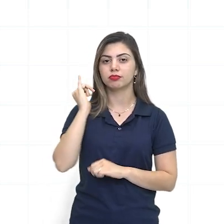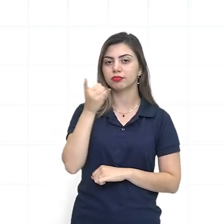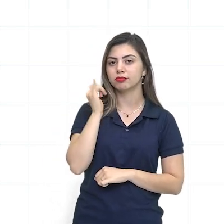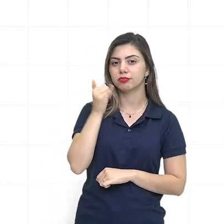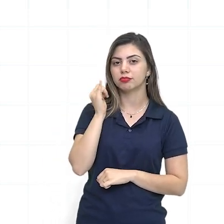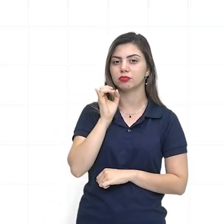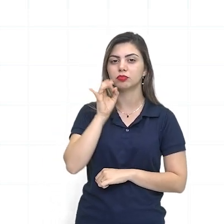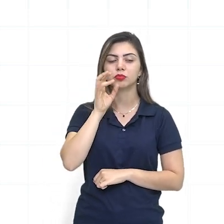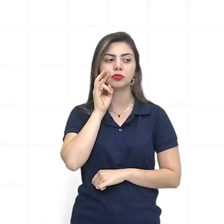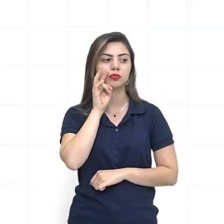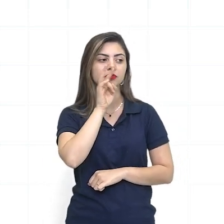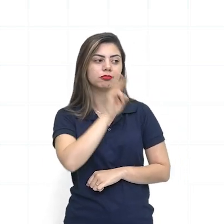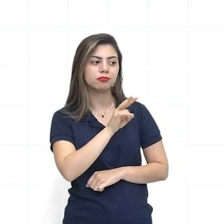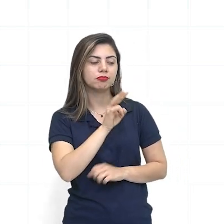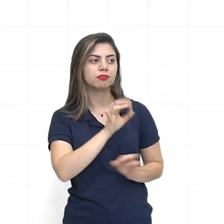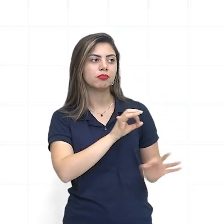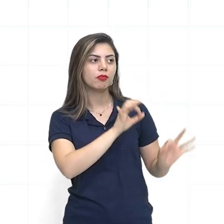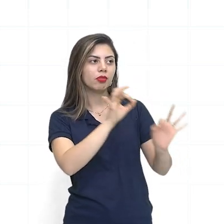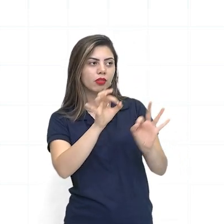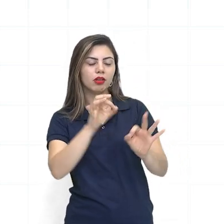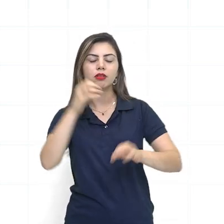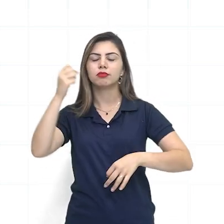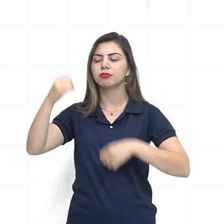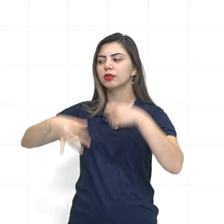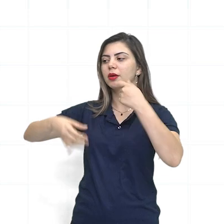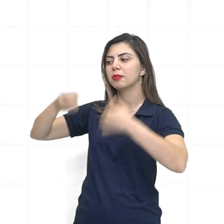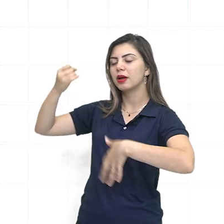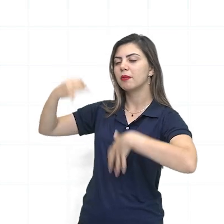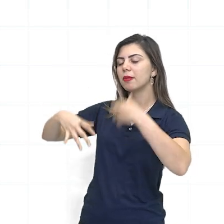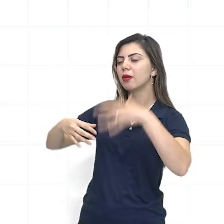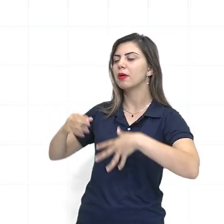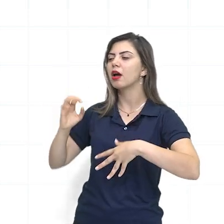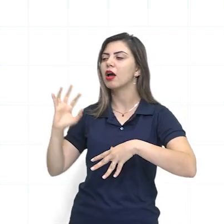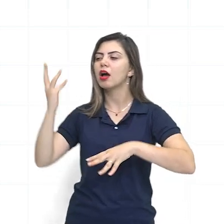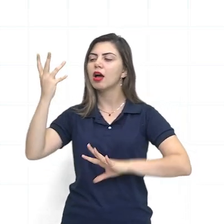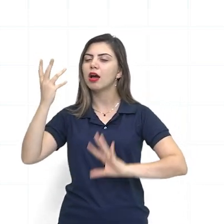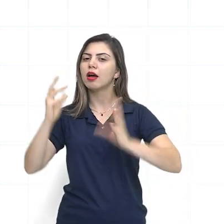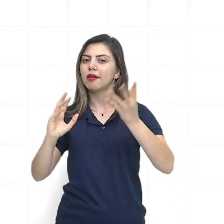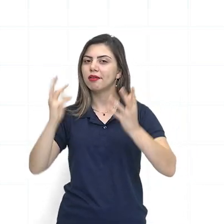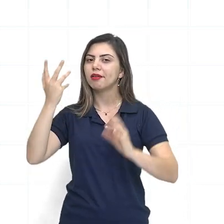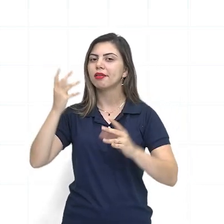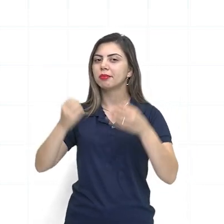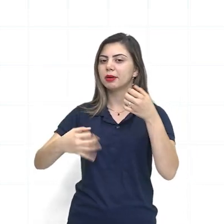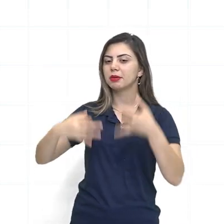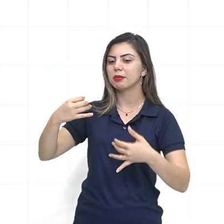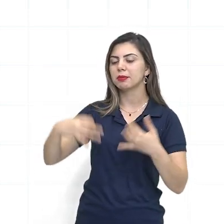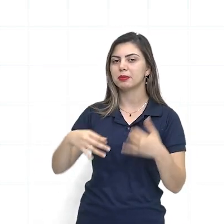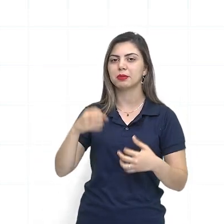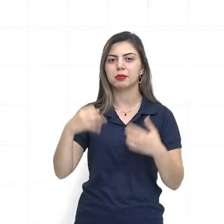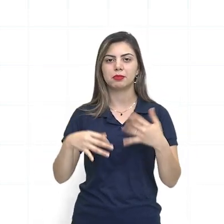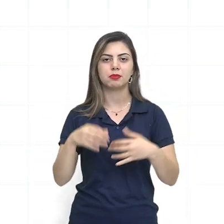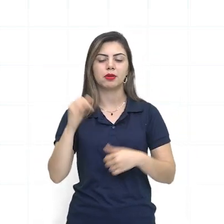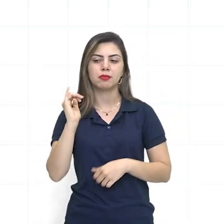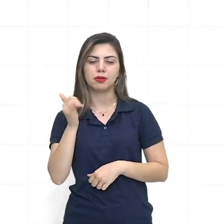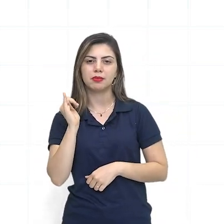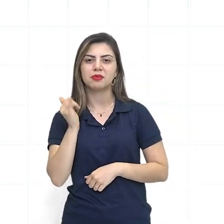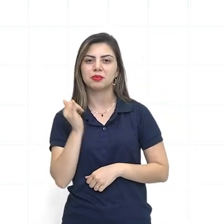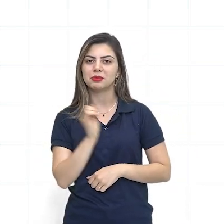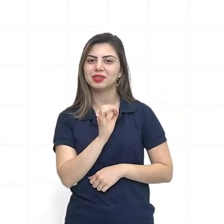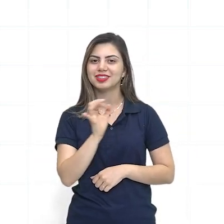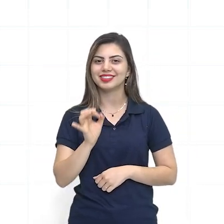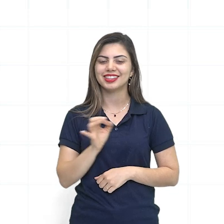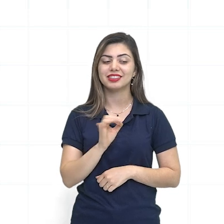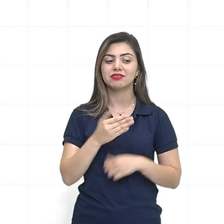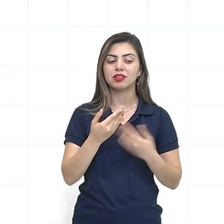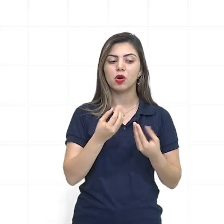observador é aquele que apenas conta a história. Ele vai observando o que está acontecendo na história e ele vai contando, vai narrando o